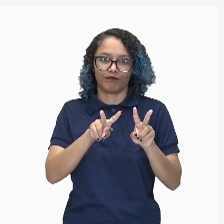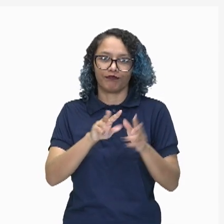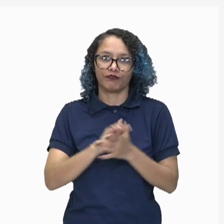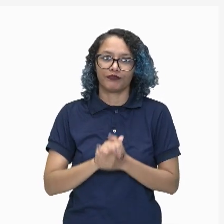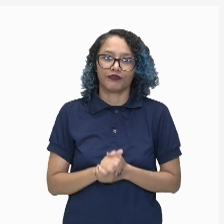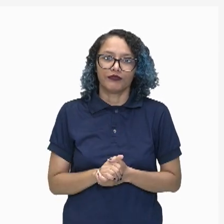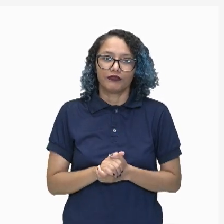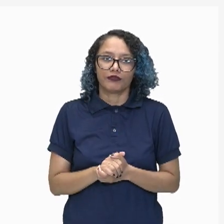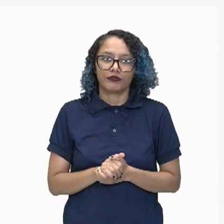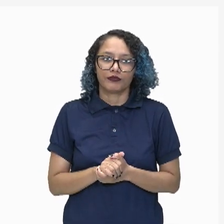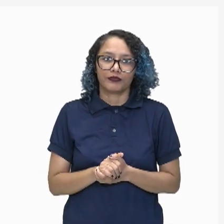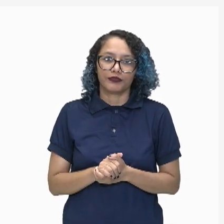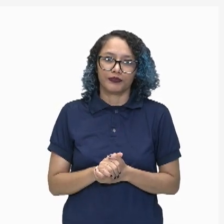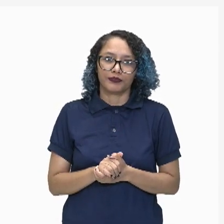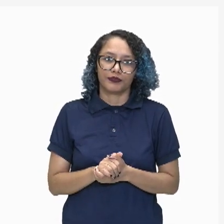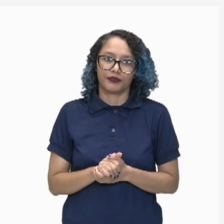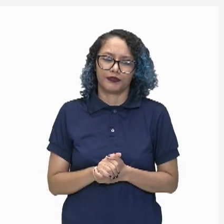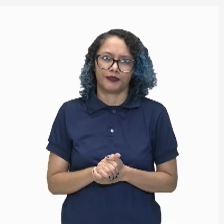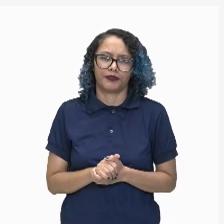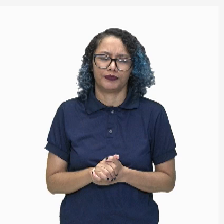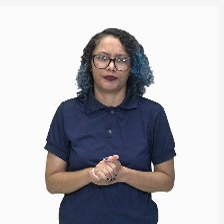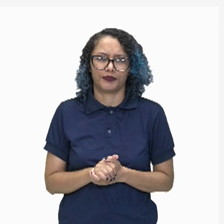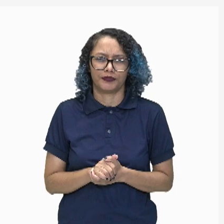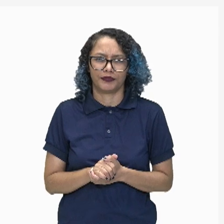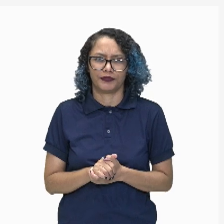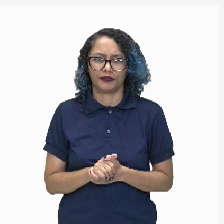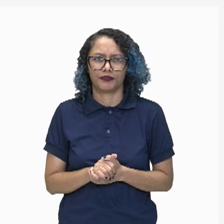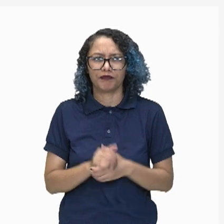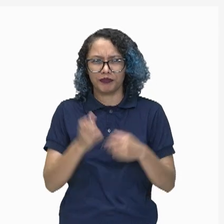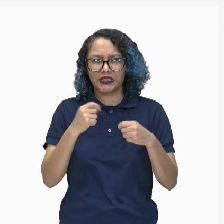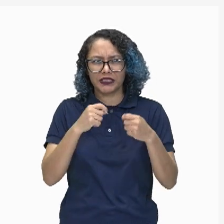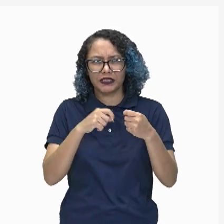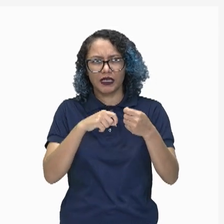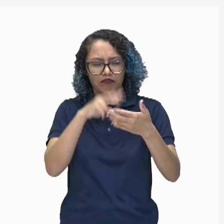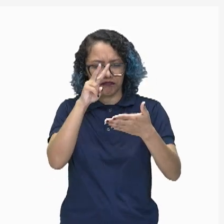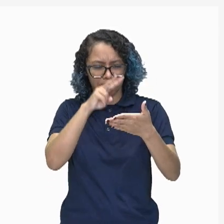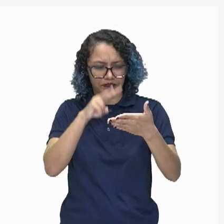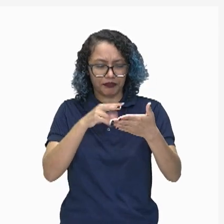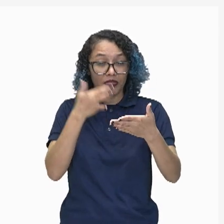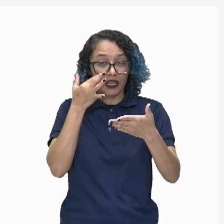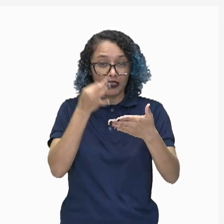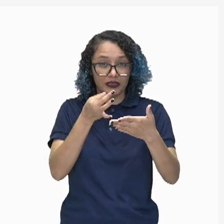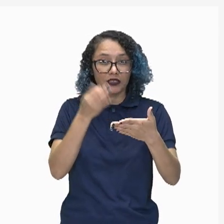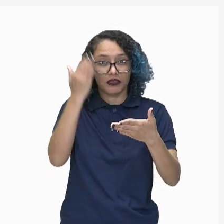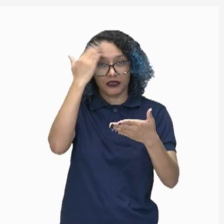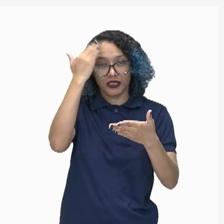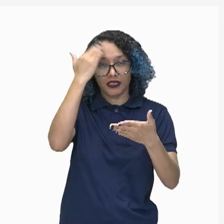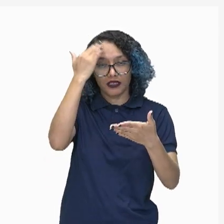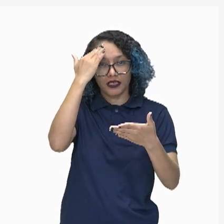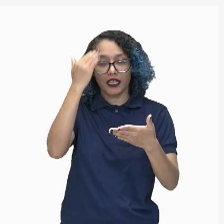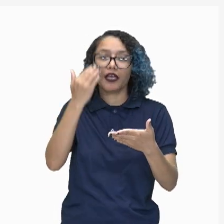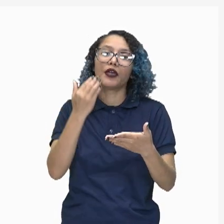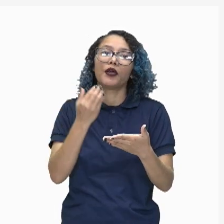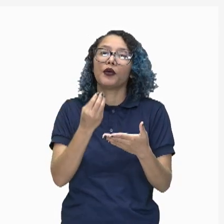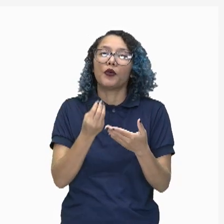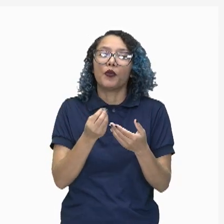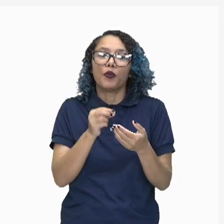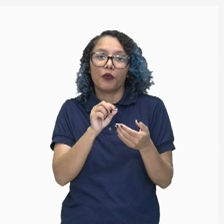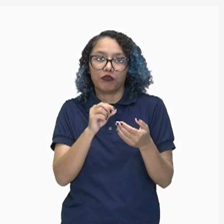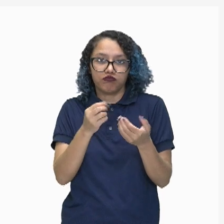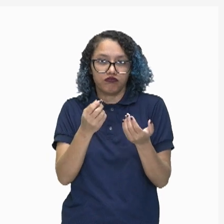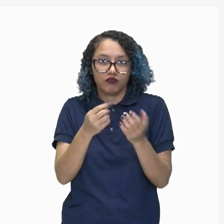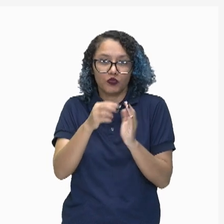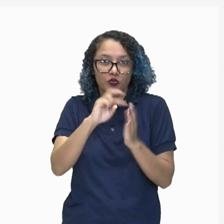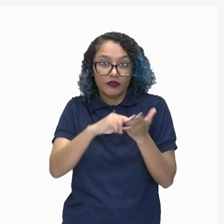precisa visualizar aquilo que está sendo descrito para conseguir entender um pouco do que o autor está tentando transparecer.